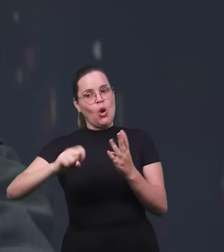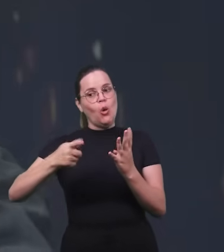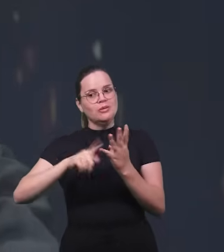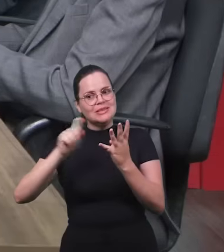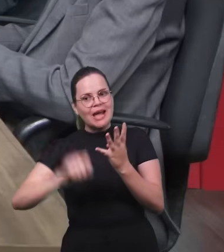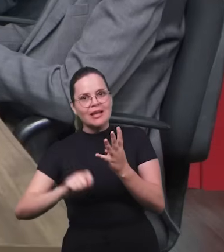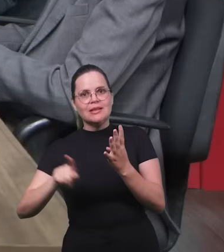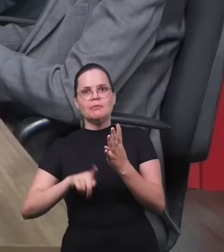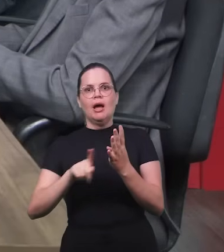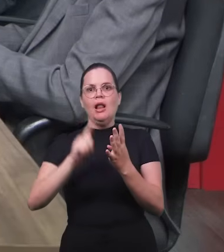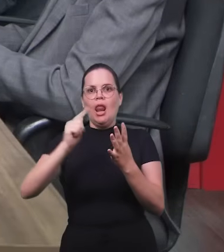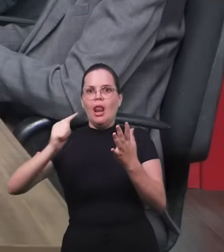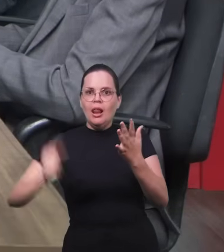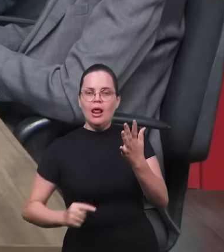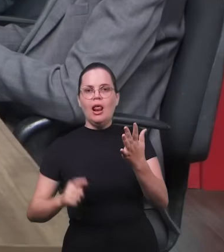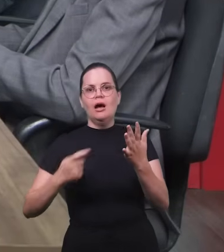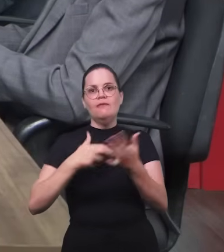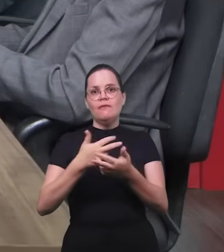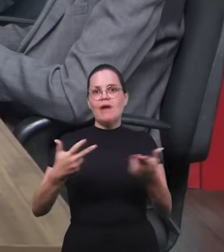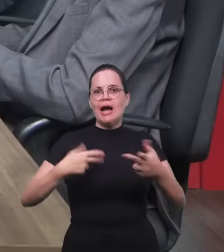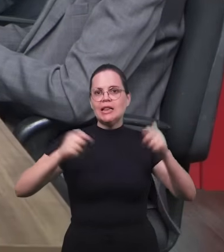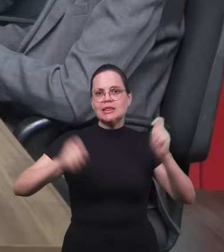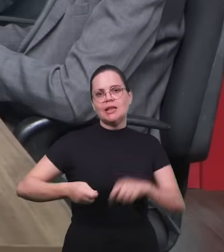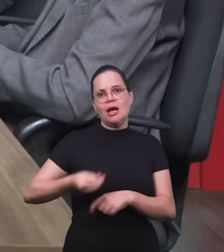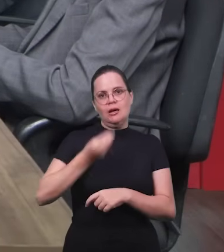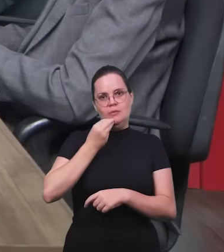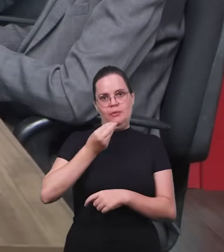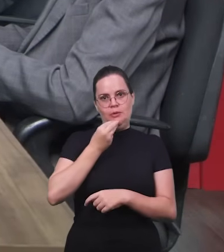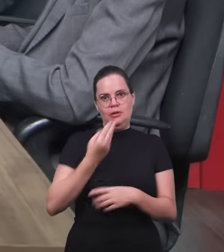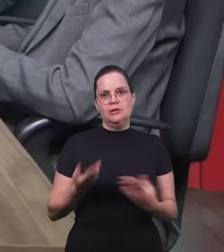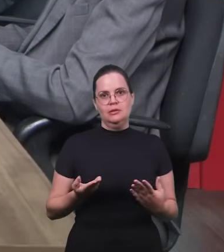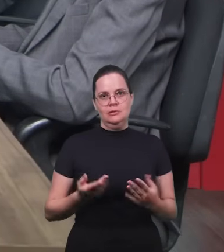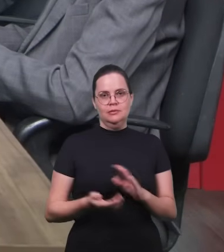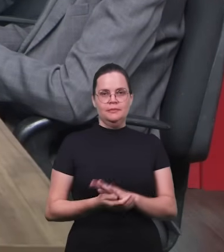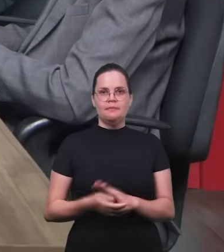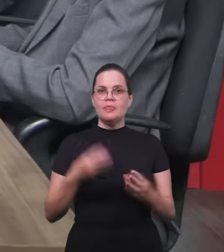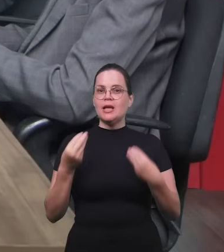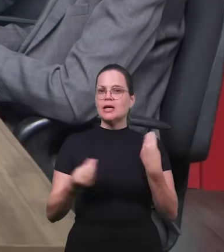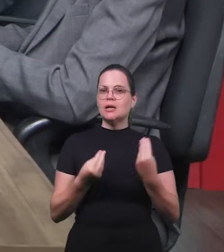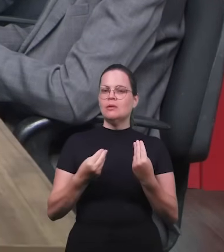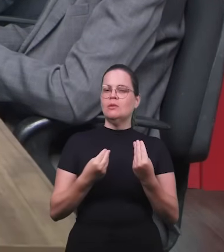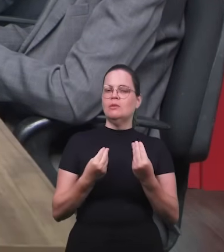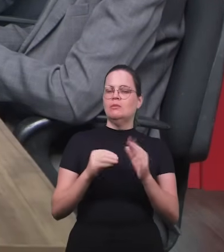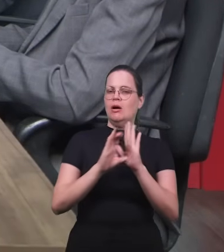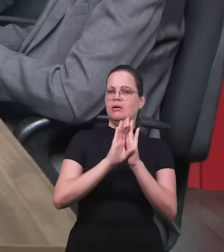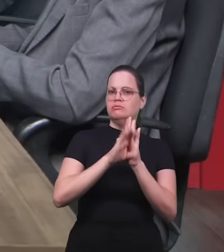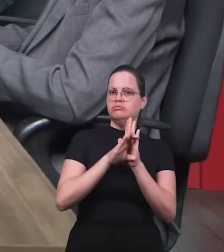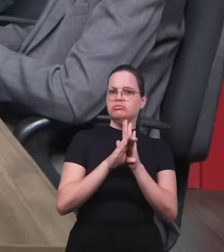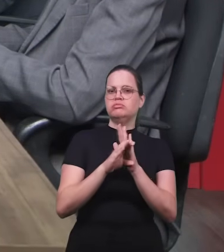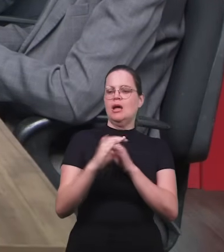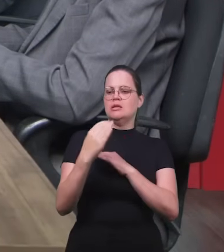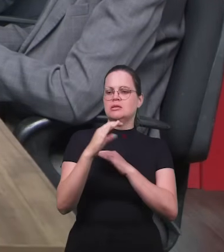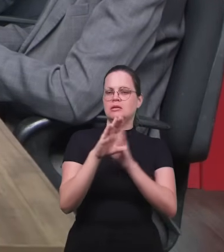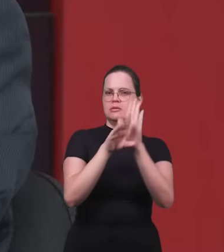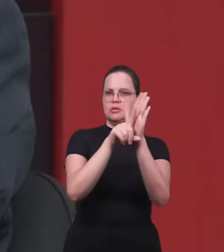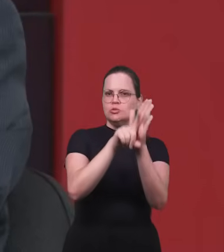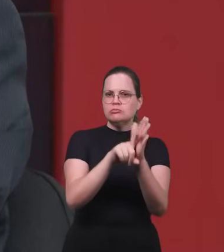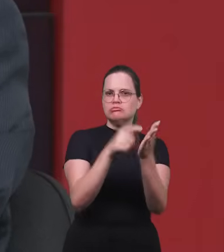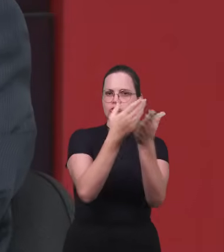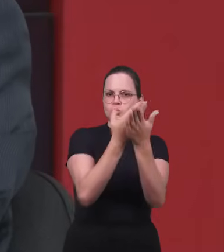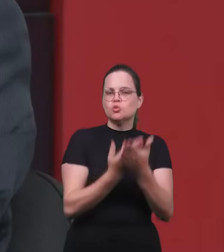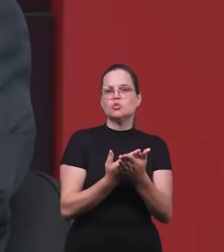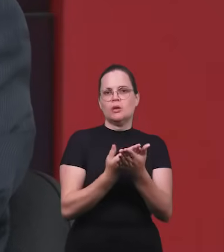forma como a ciência também vai estudar essa realidade. Eu acho que cientificamente a gente